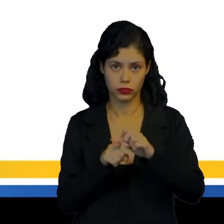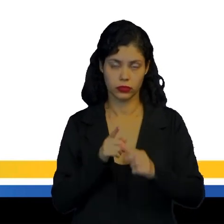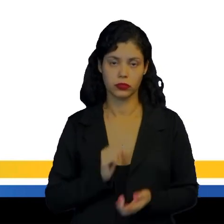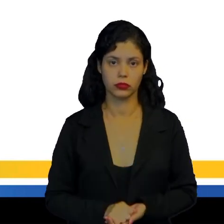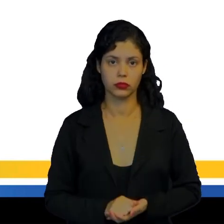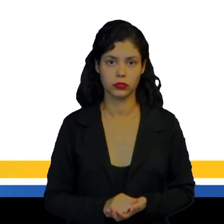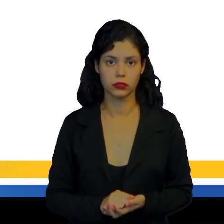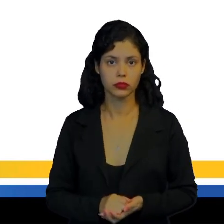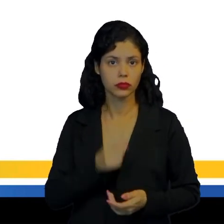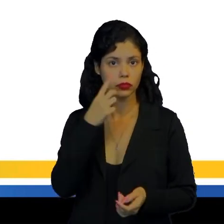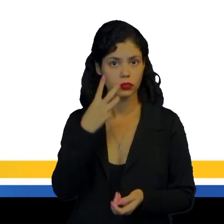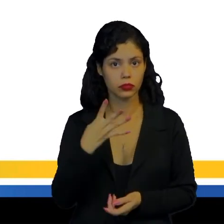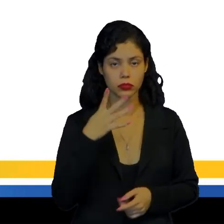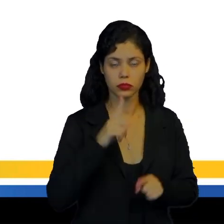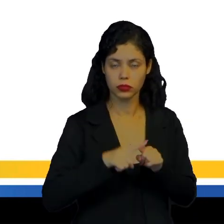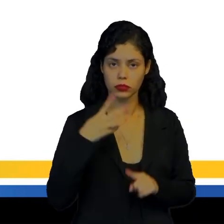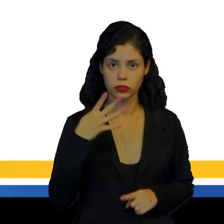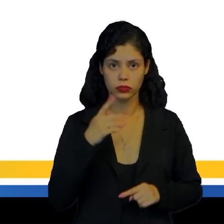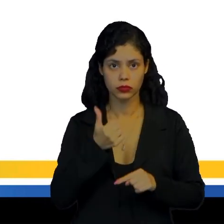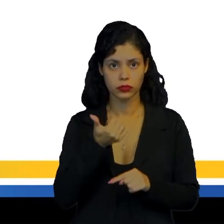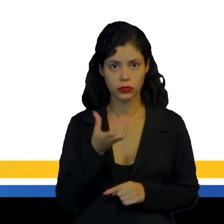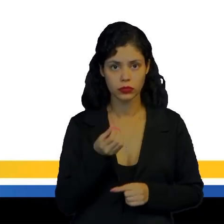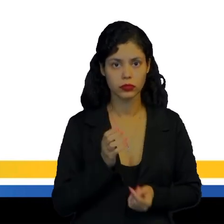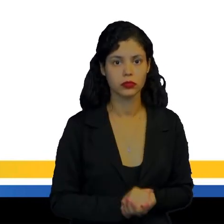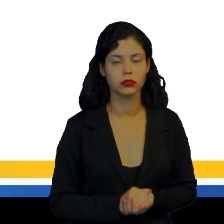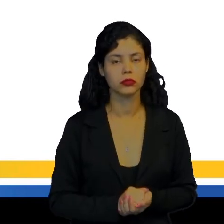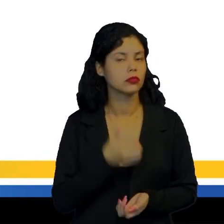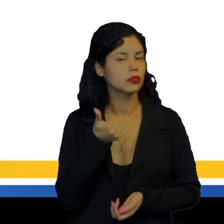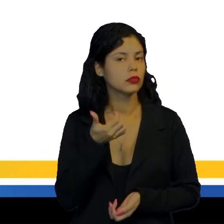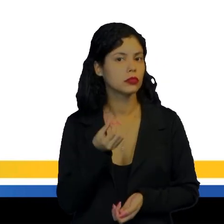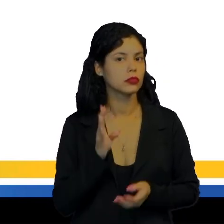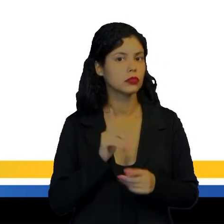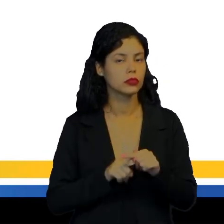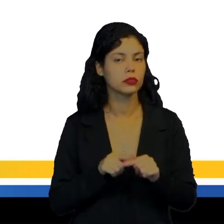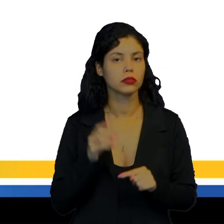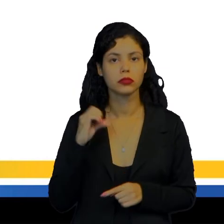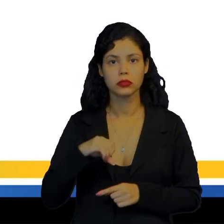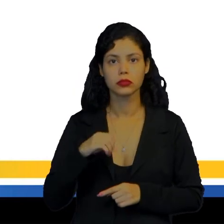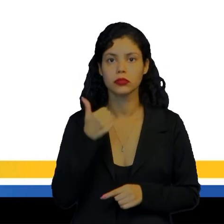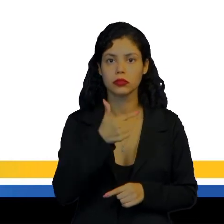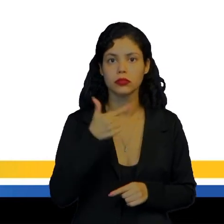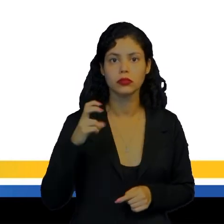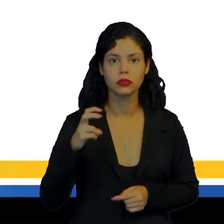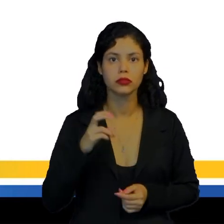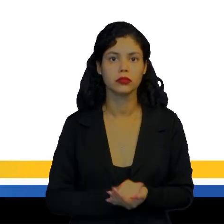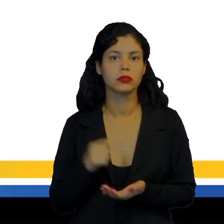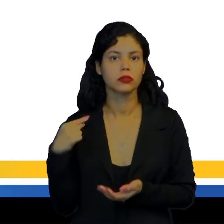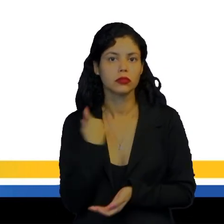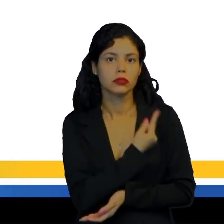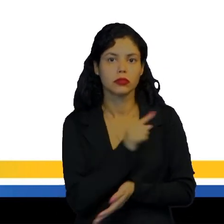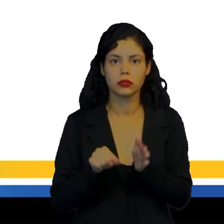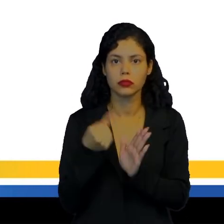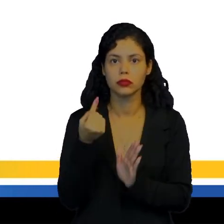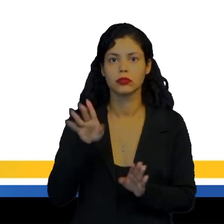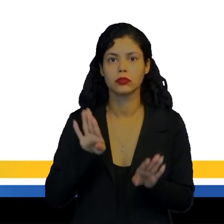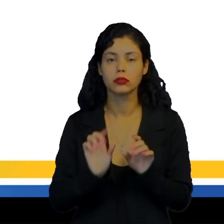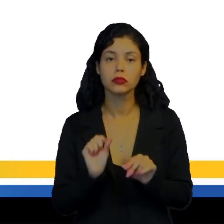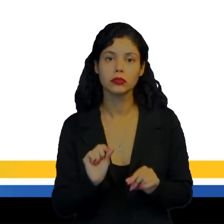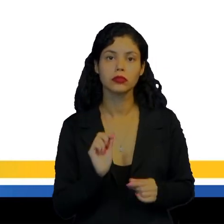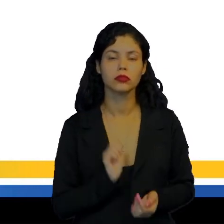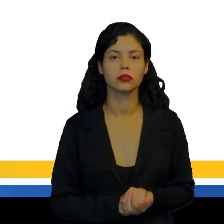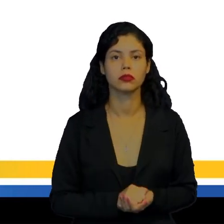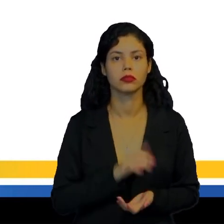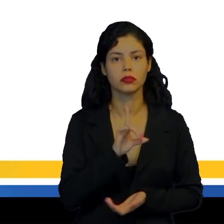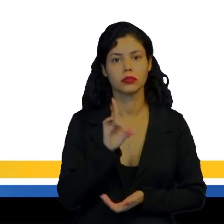mais 4 vezes 4, 16. Então, 16 mais 9, 25. Então, no nosso primeiro momento aí, nós já sabemos